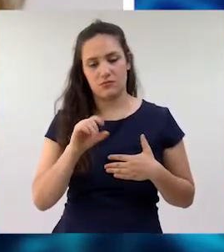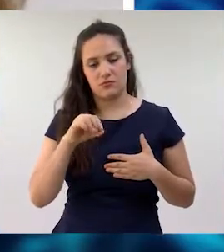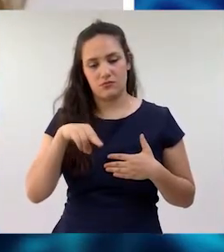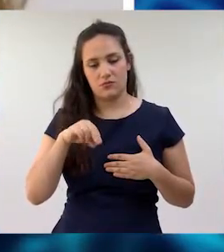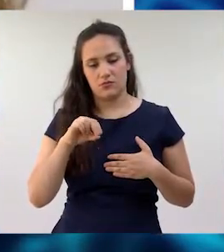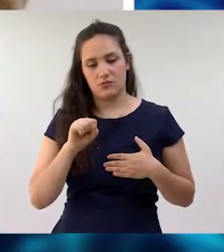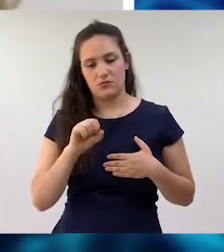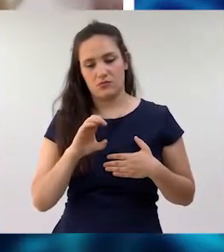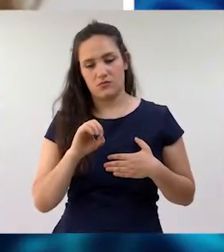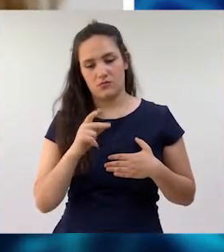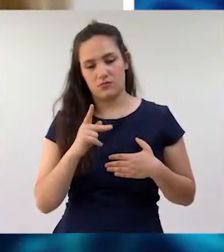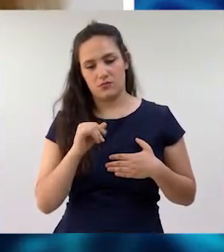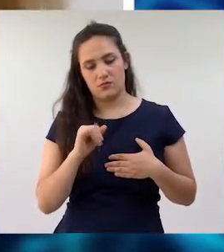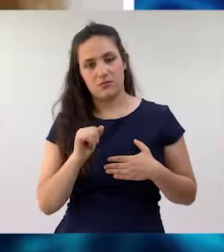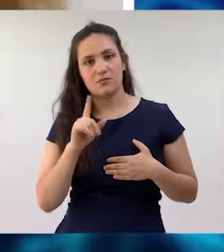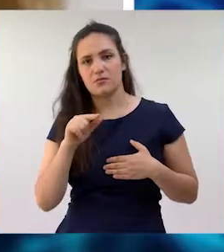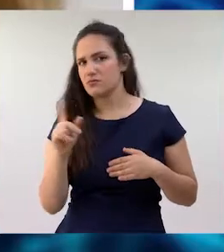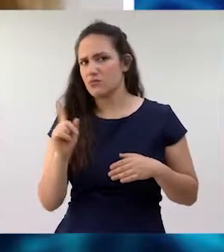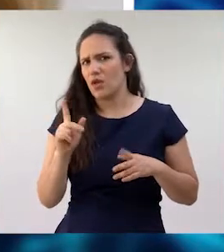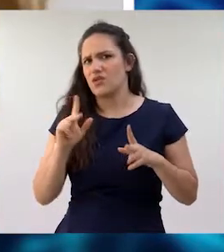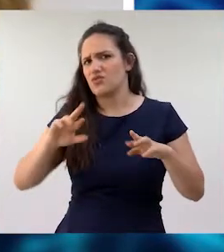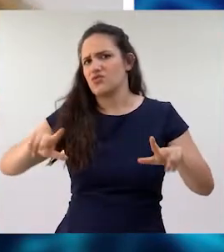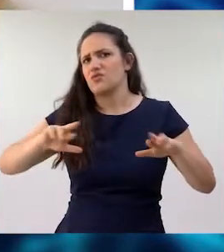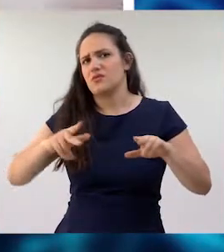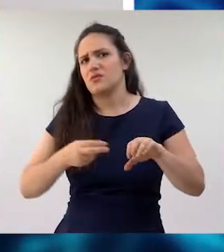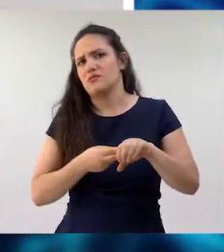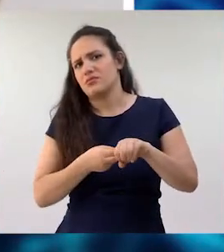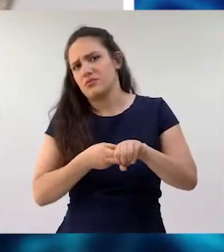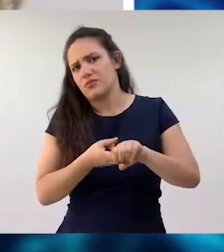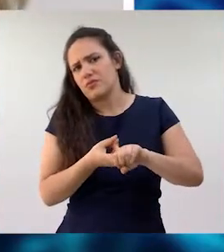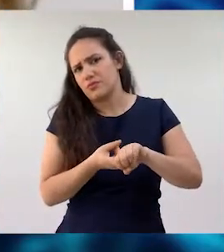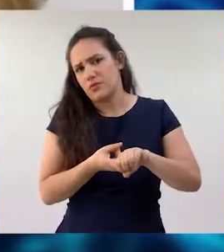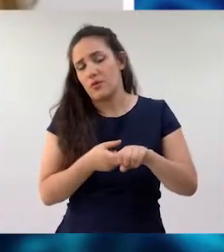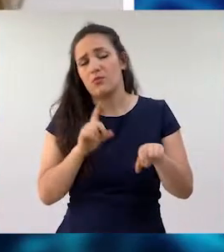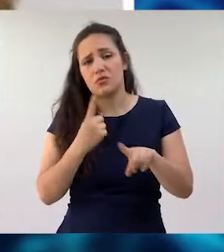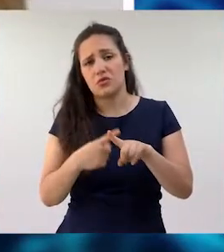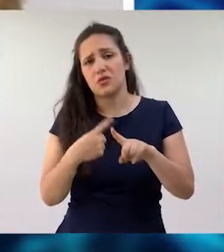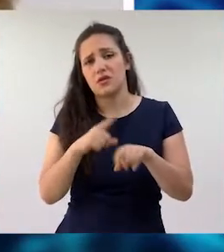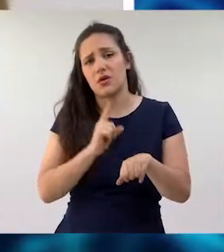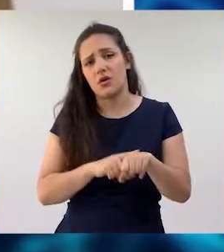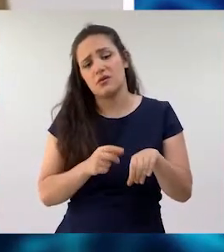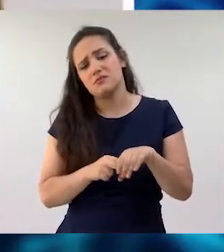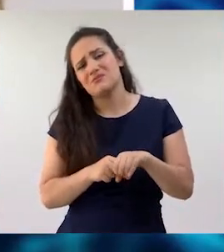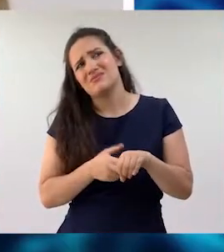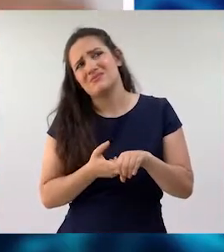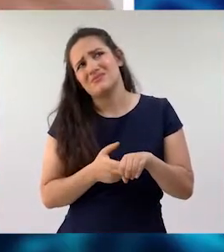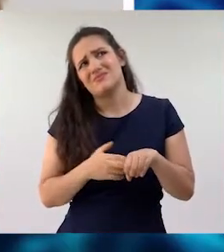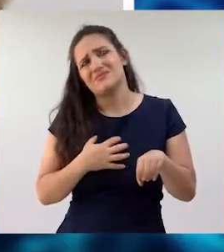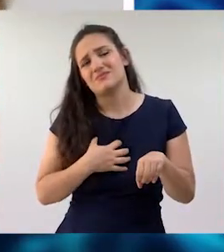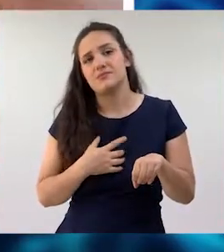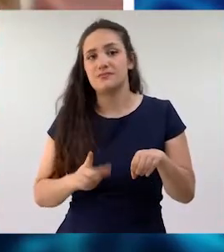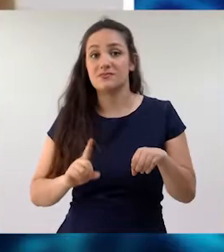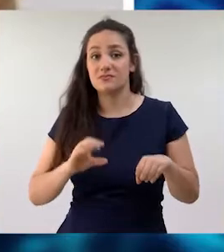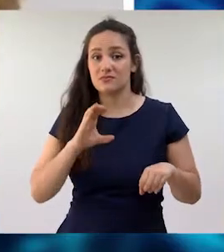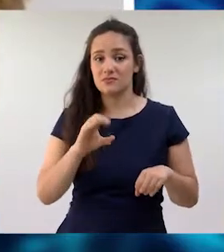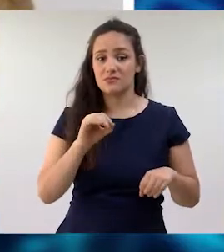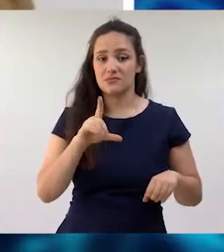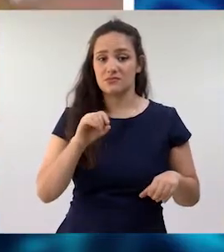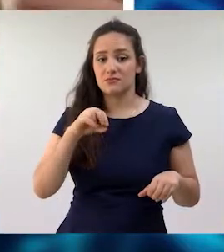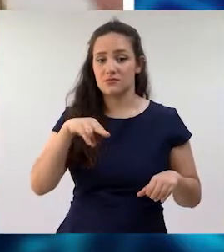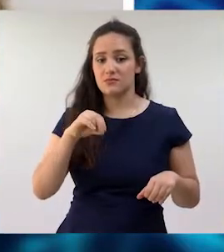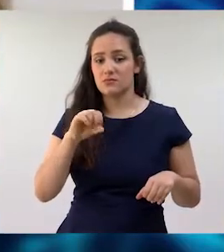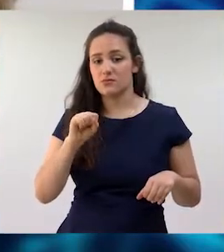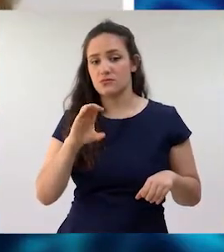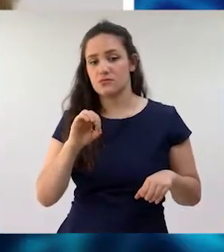A colonoscopia é diferente do rastreamento de próstata. Você vai achar a lesão numa fase inicial. Não, a